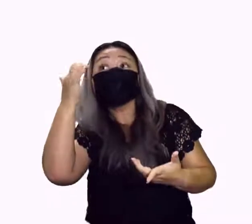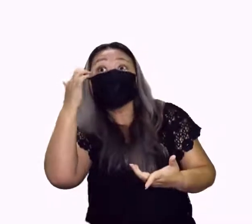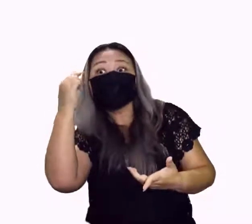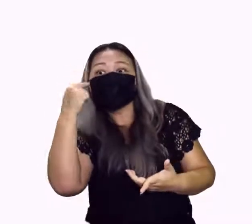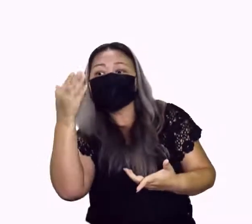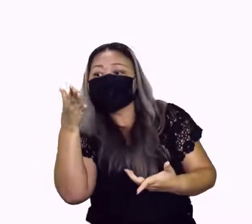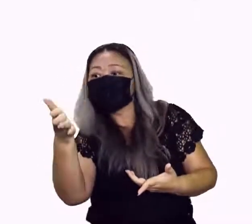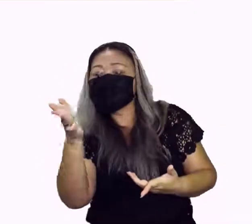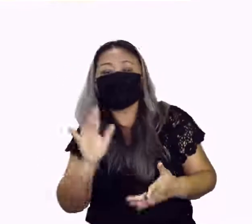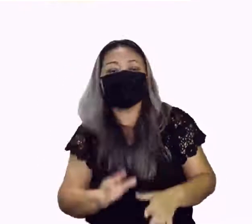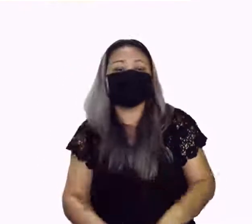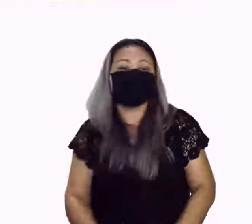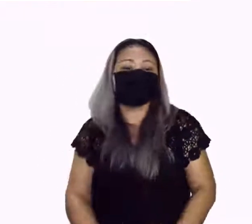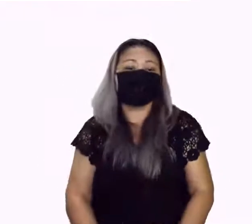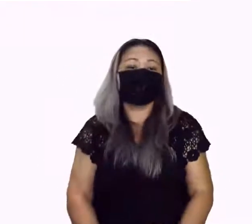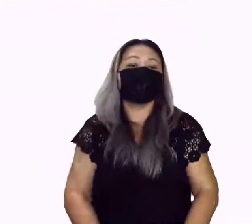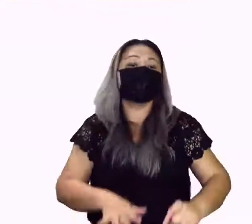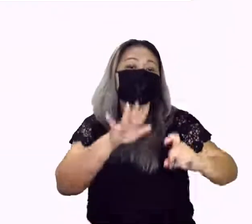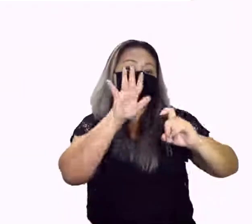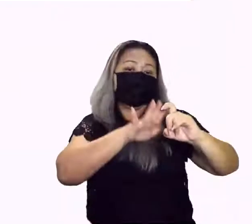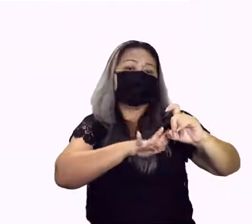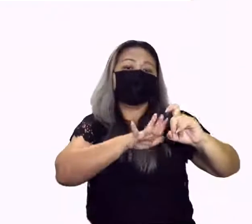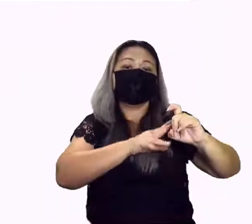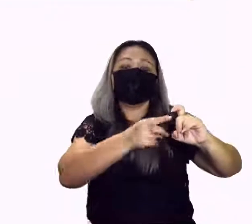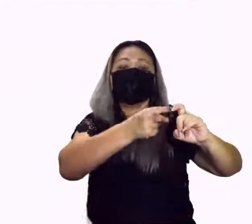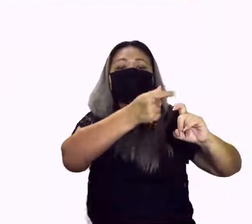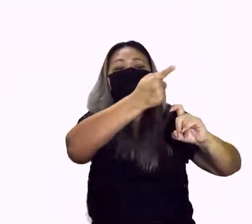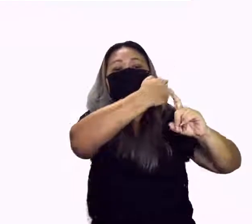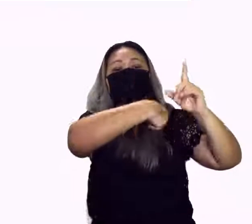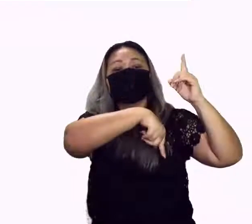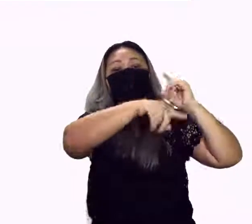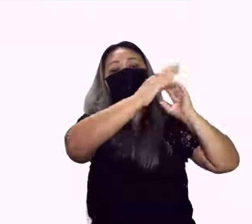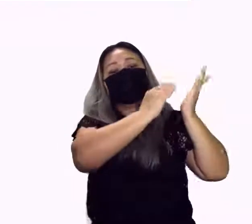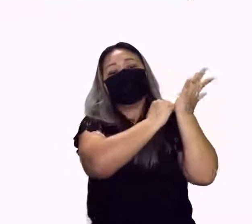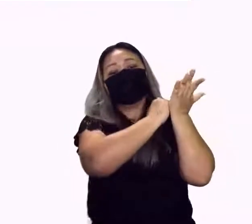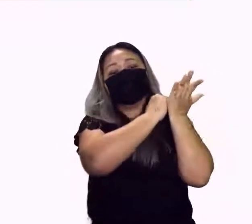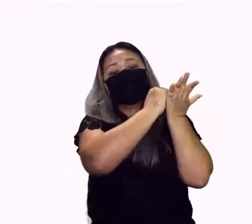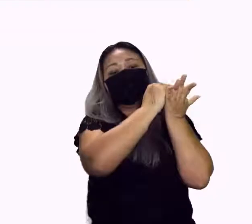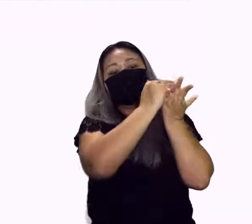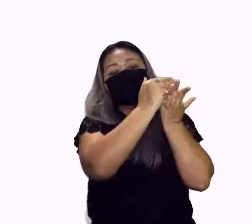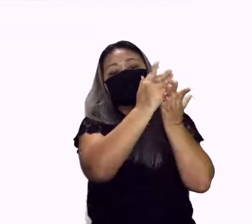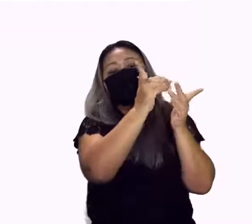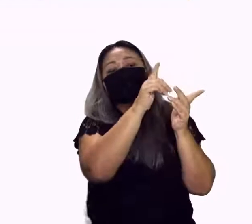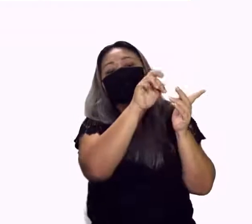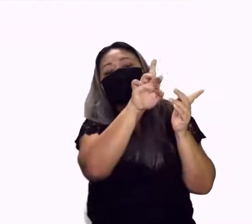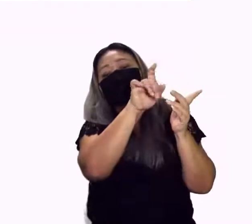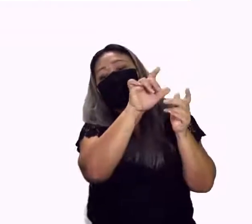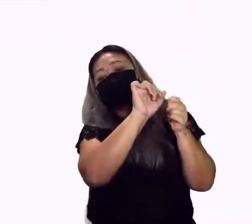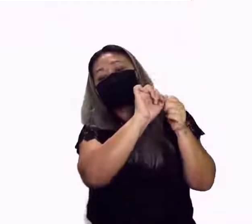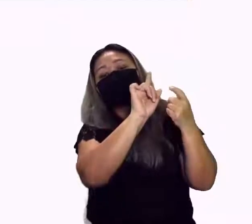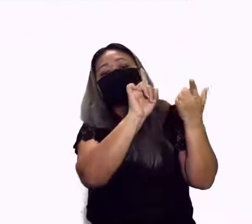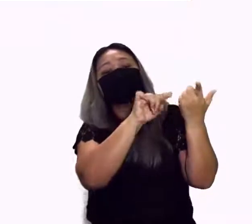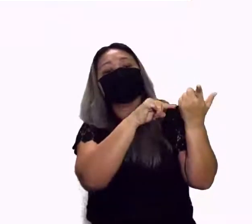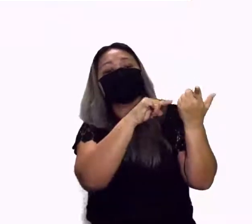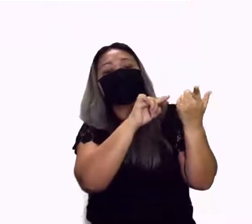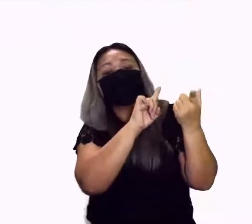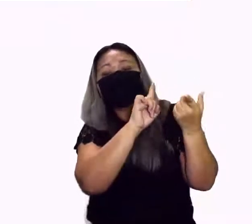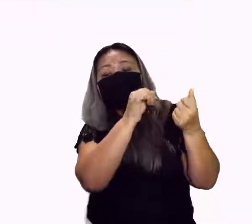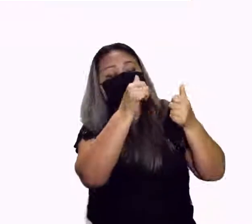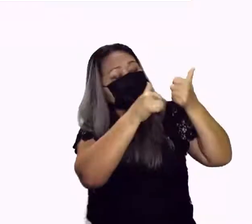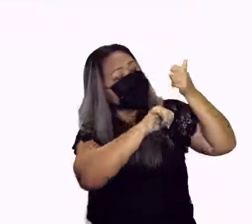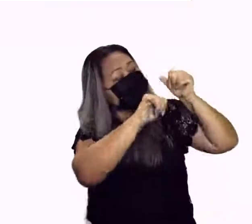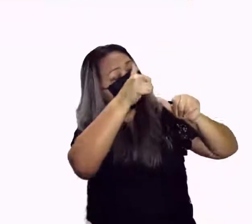isso. O mito primitivo narra a origem através de genealogia, né,